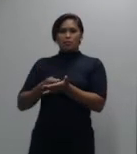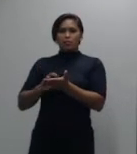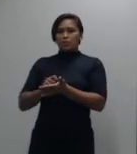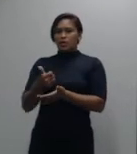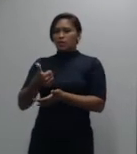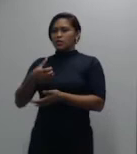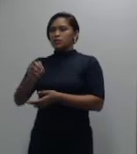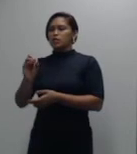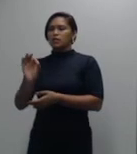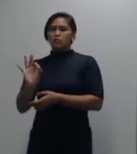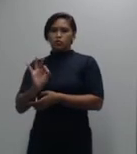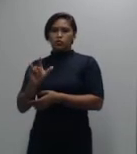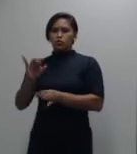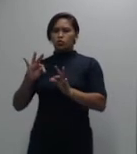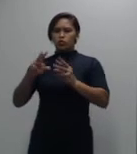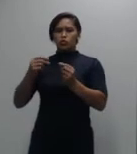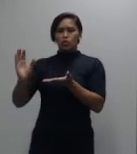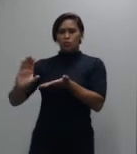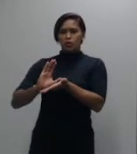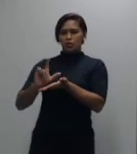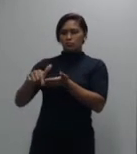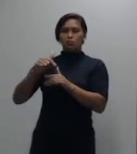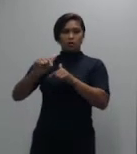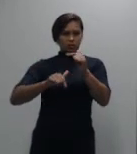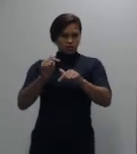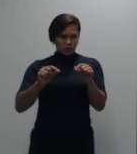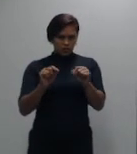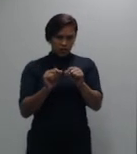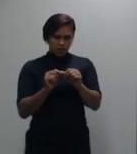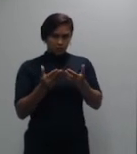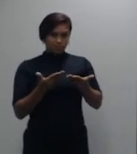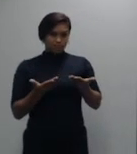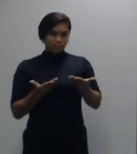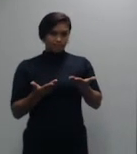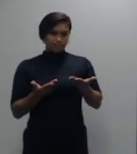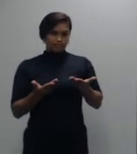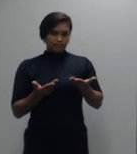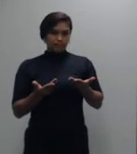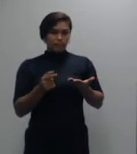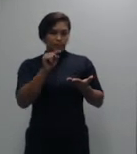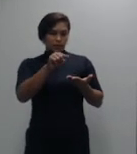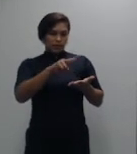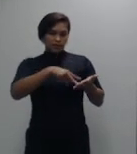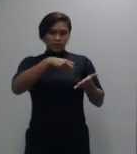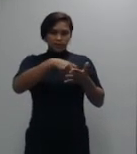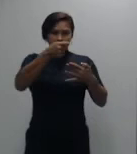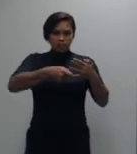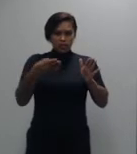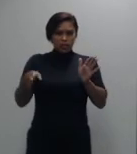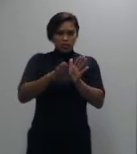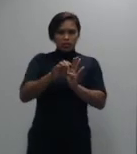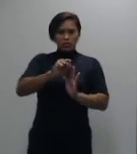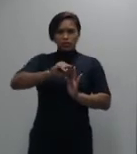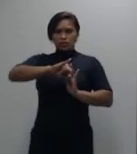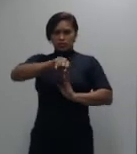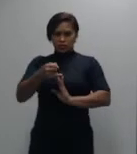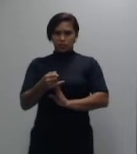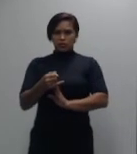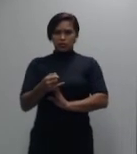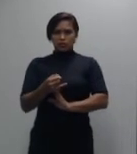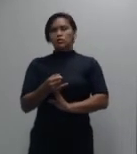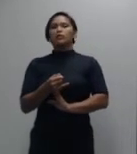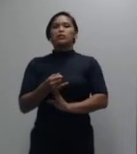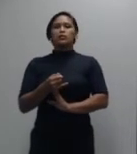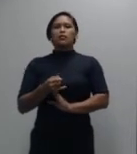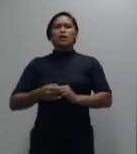daquilo que recebeu pela prestação bom de serviço né Essas Então chega ao STJ tá